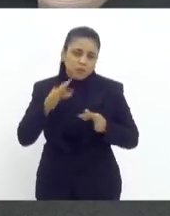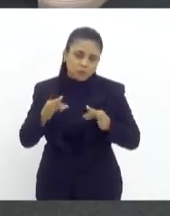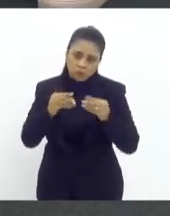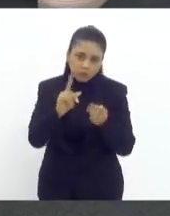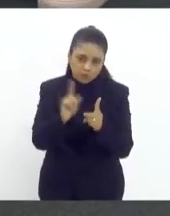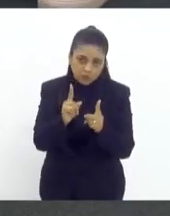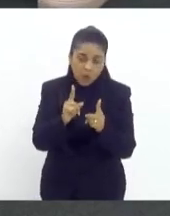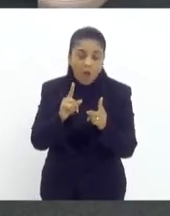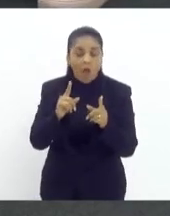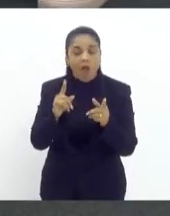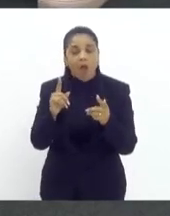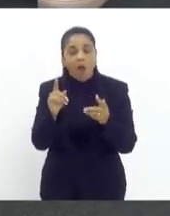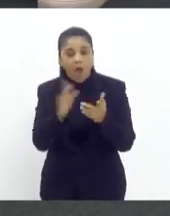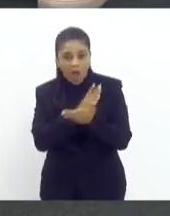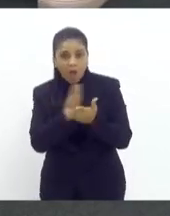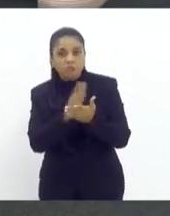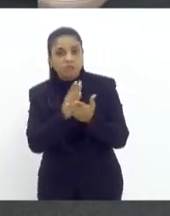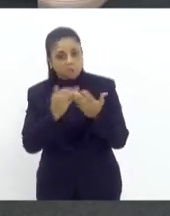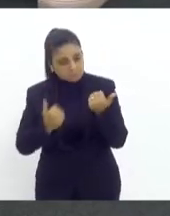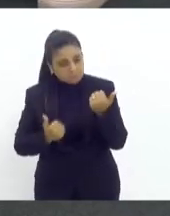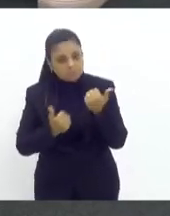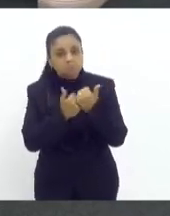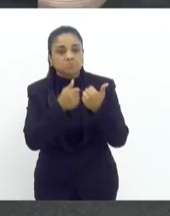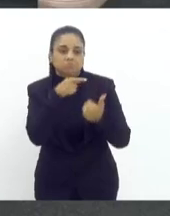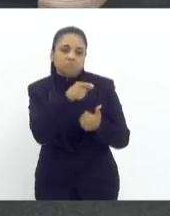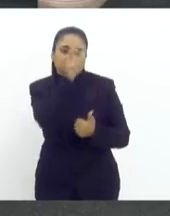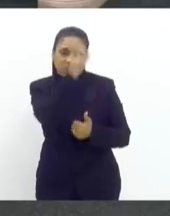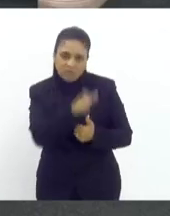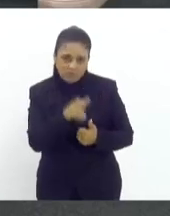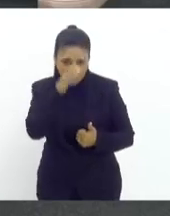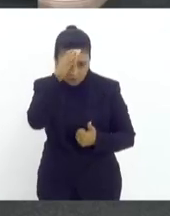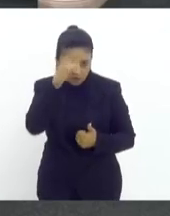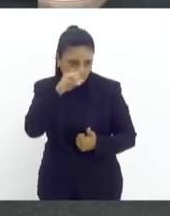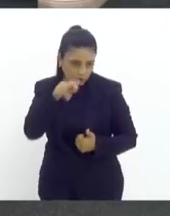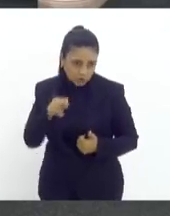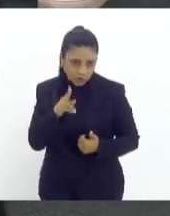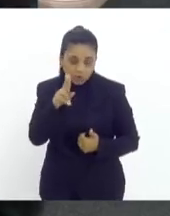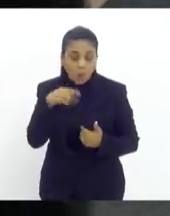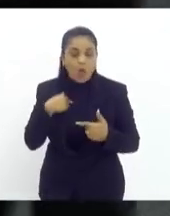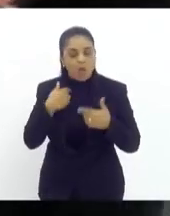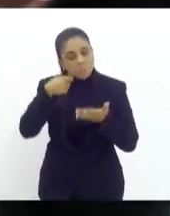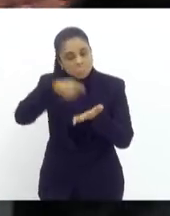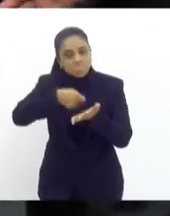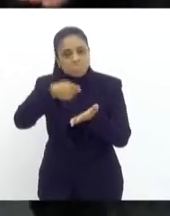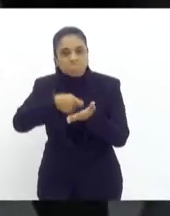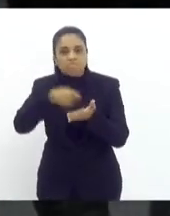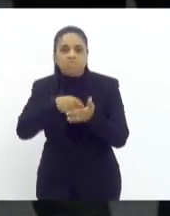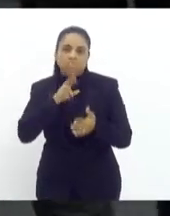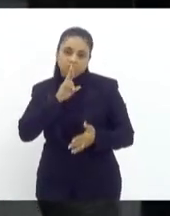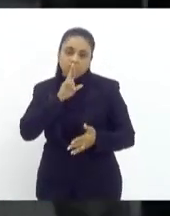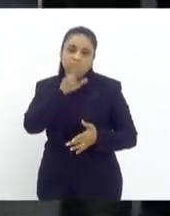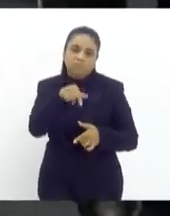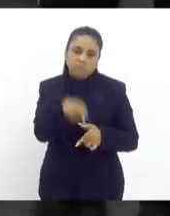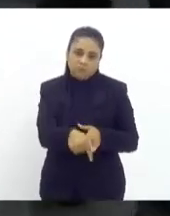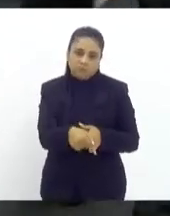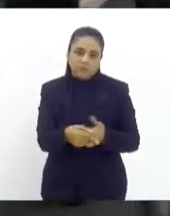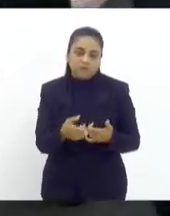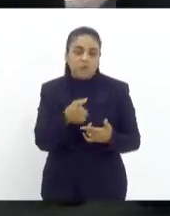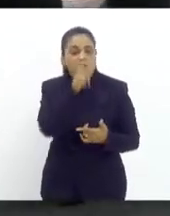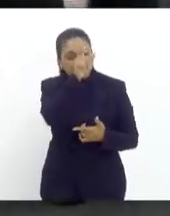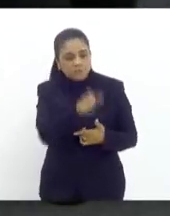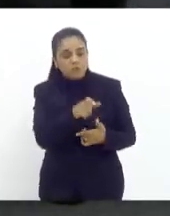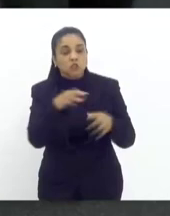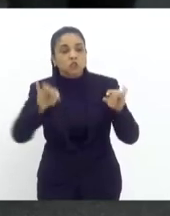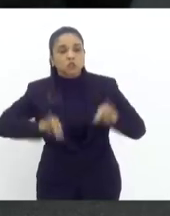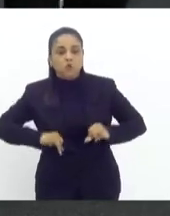solidarizaram de verdade com vossa excelência e aqui fica uma exigência que essa casa deu uma resposta ao que vossa excelência sofreu